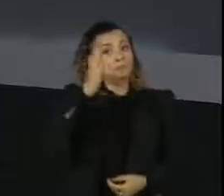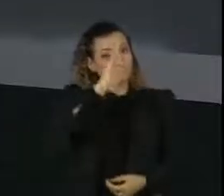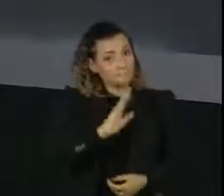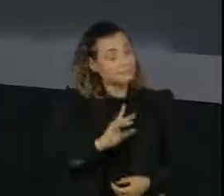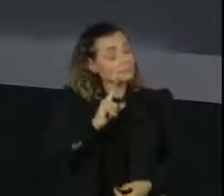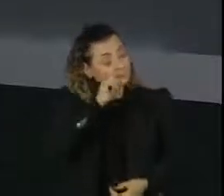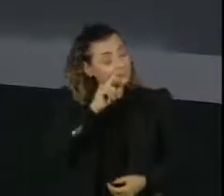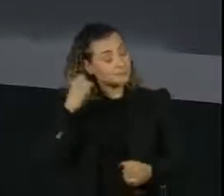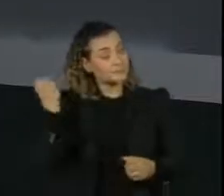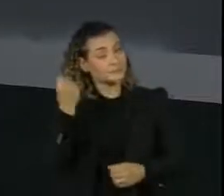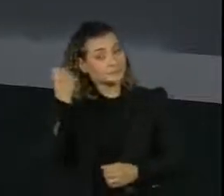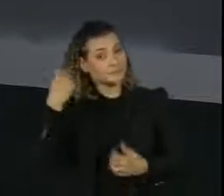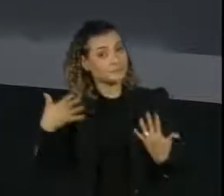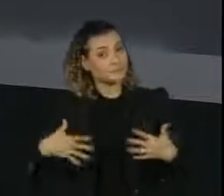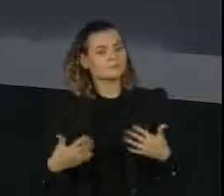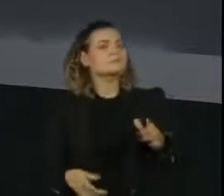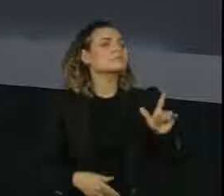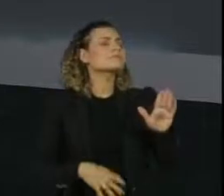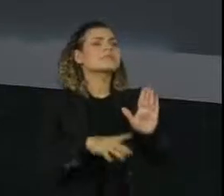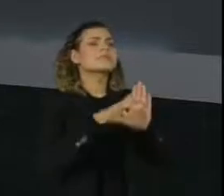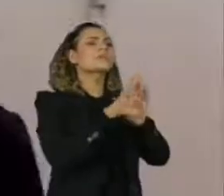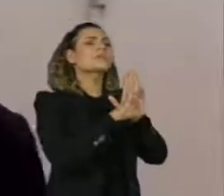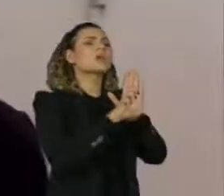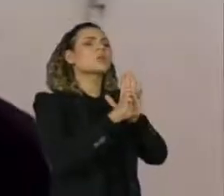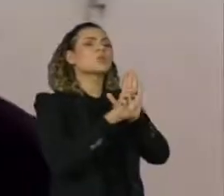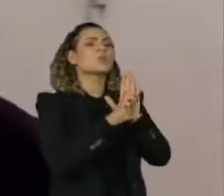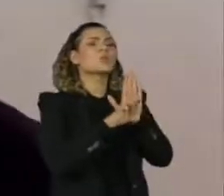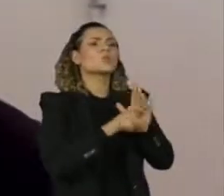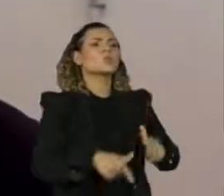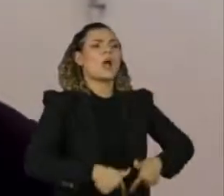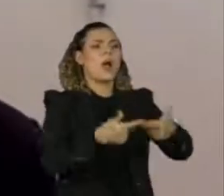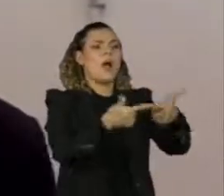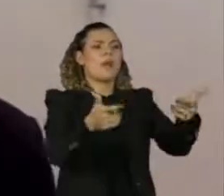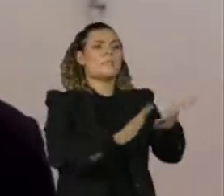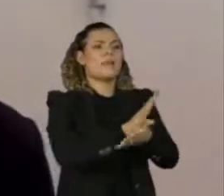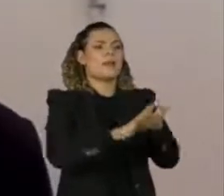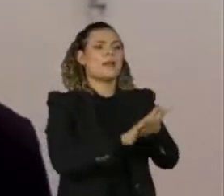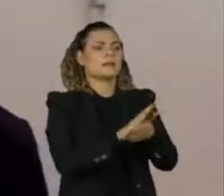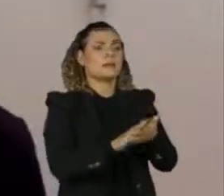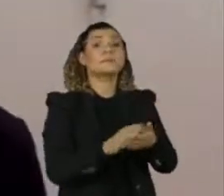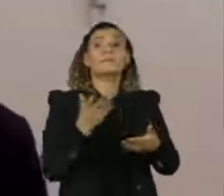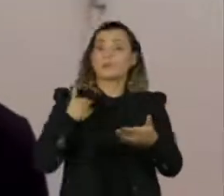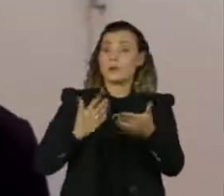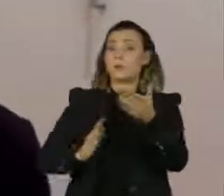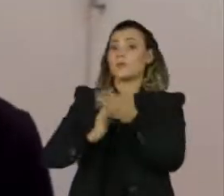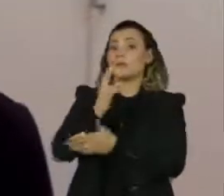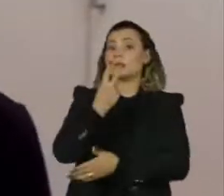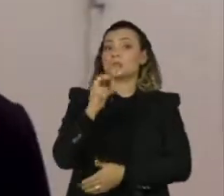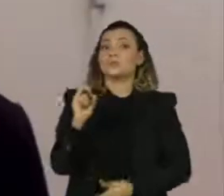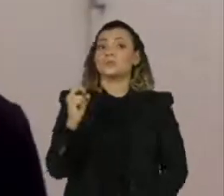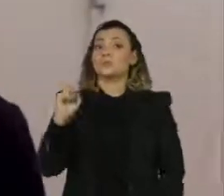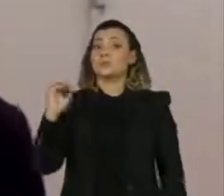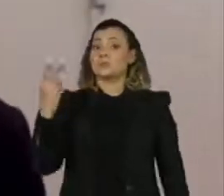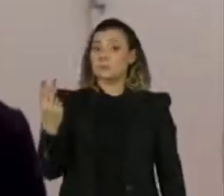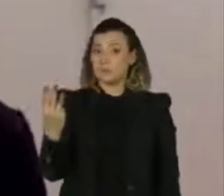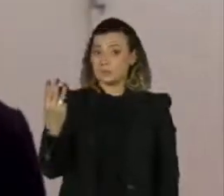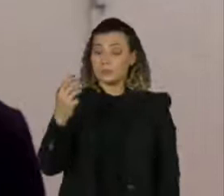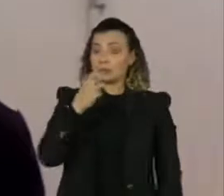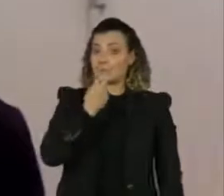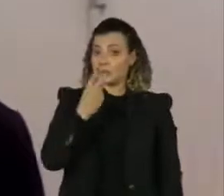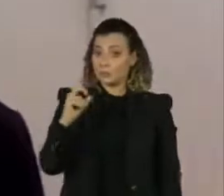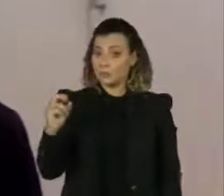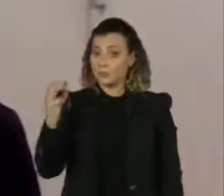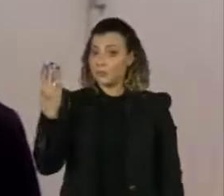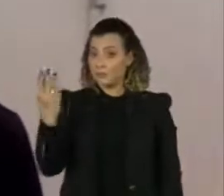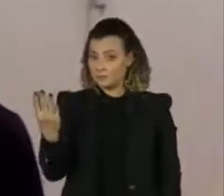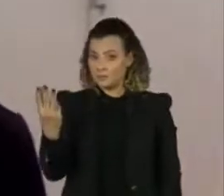é a situação hoje do Estatuto do Desarmamento? O Estatuto é uma lei que foi aprovada em 2003, uma lei bastante